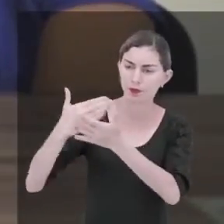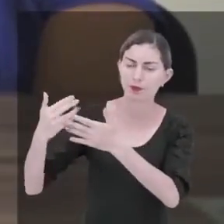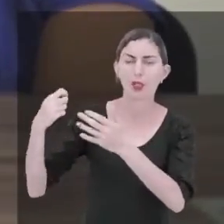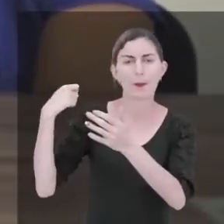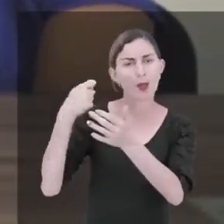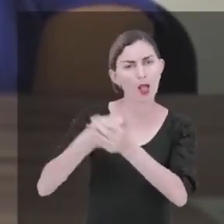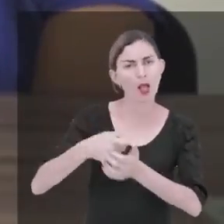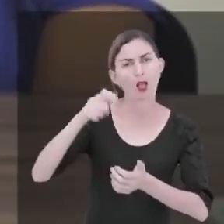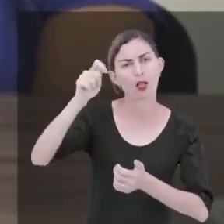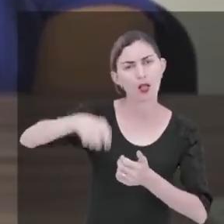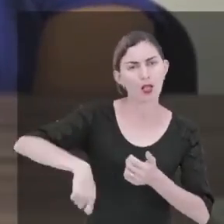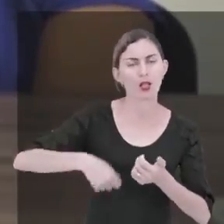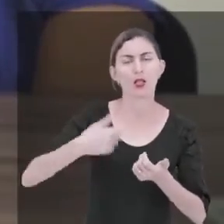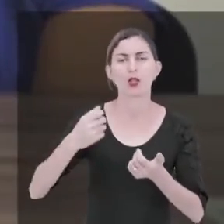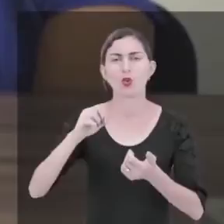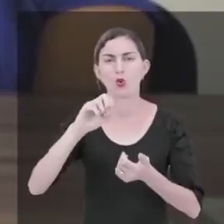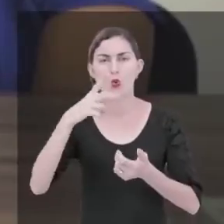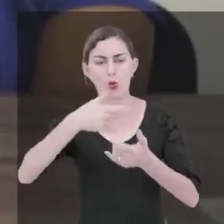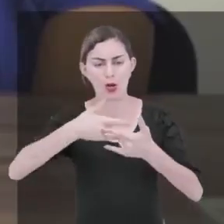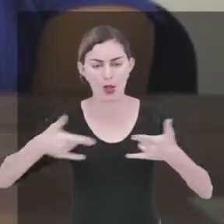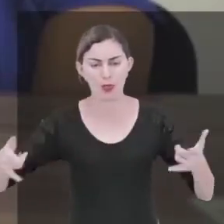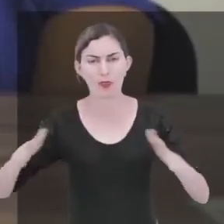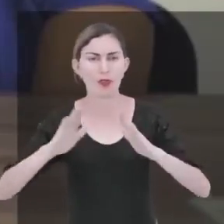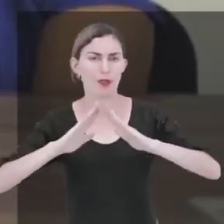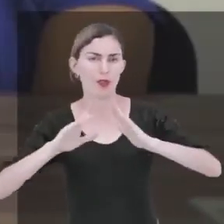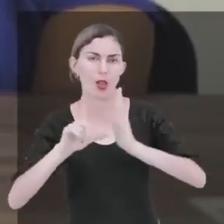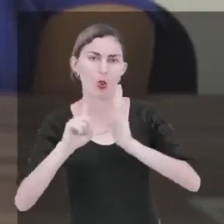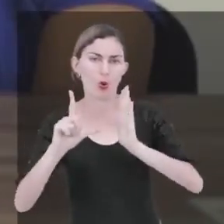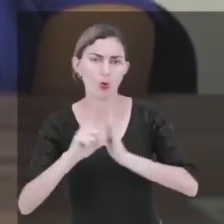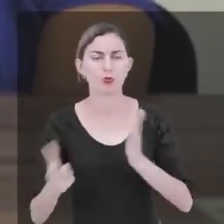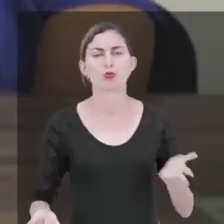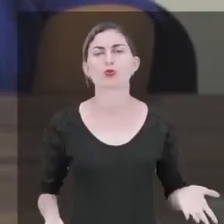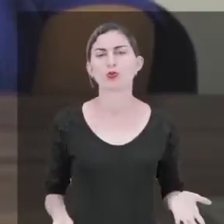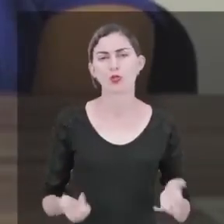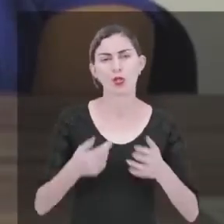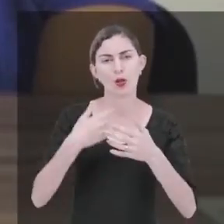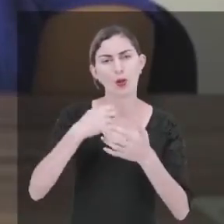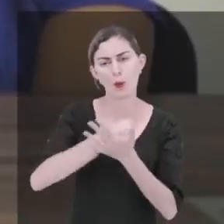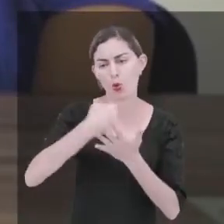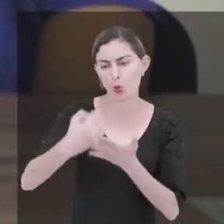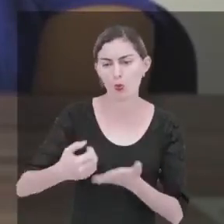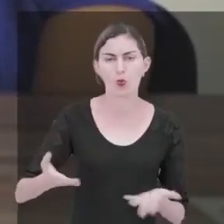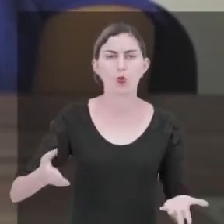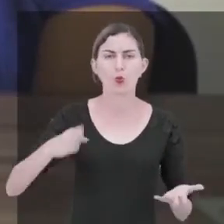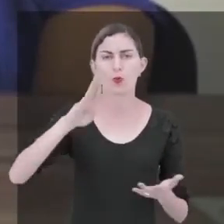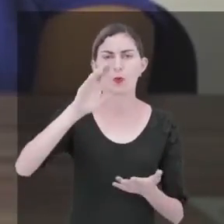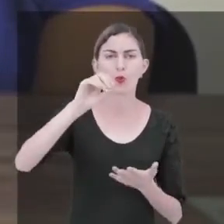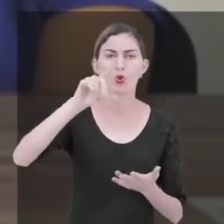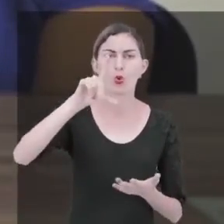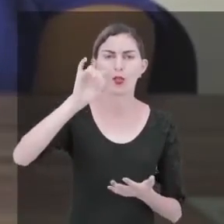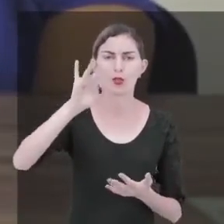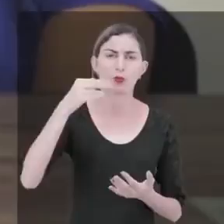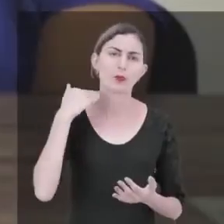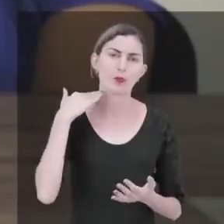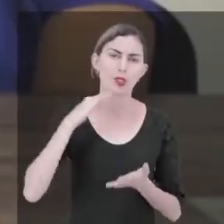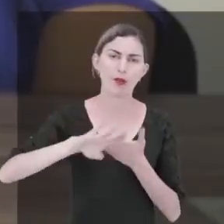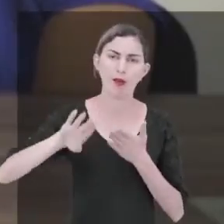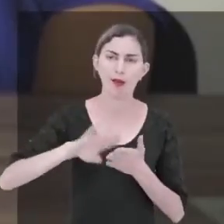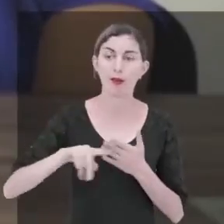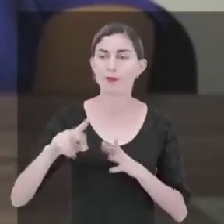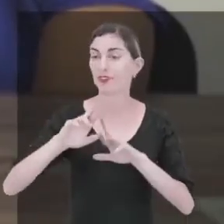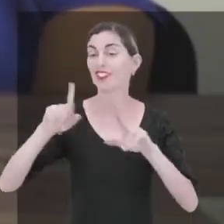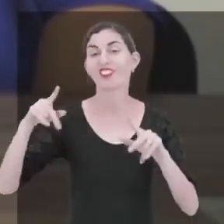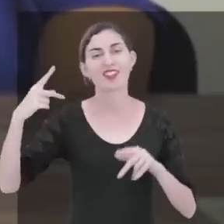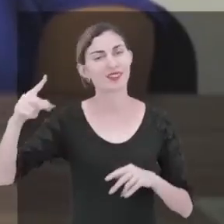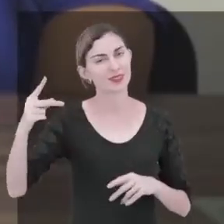pagamento através tanto do cartão de crédito, quanto o carnê da casa, quanto boletos bancários, enfim. E isso é o